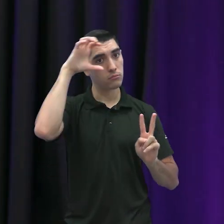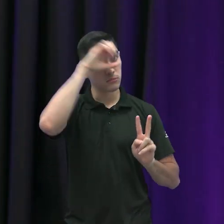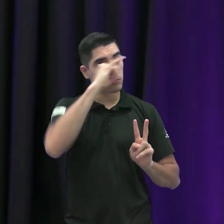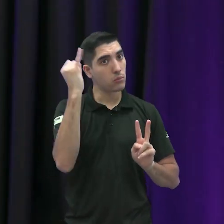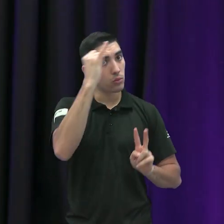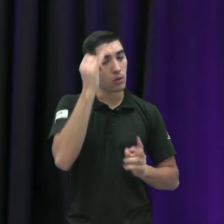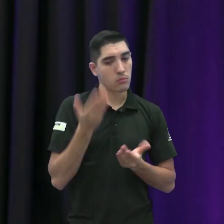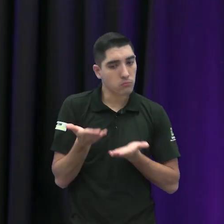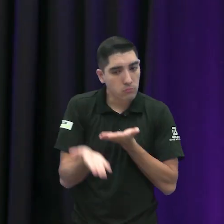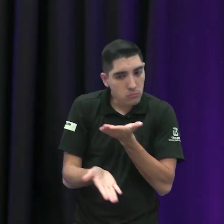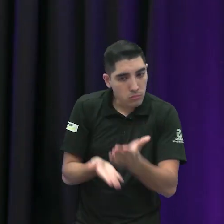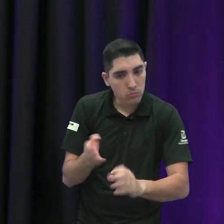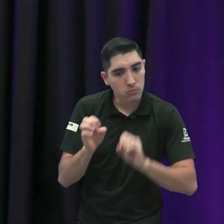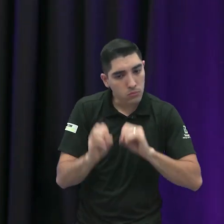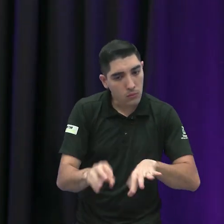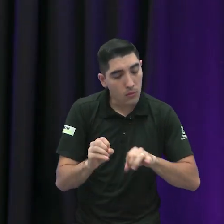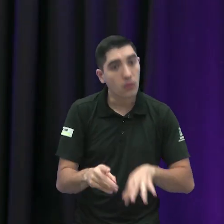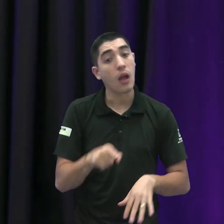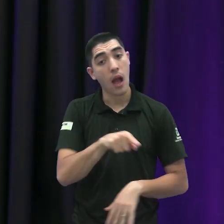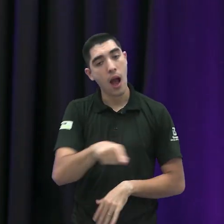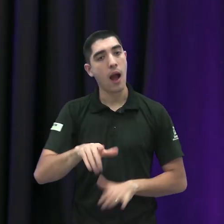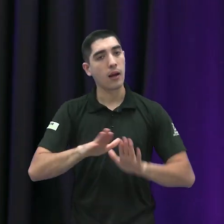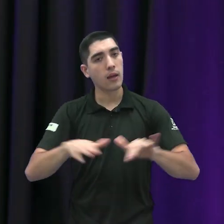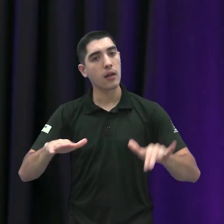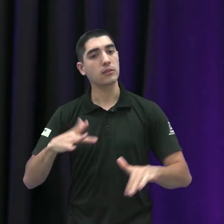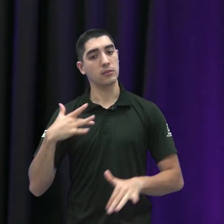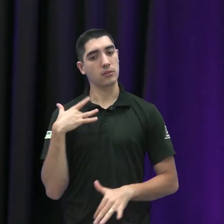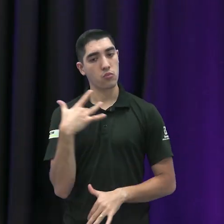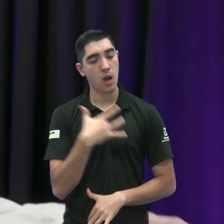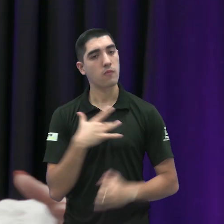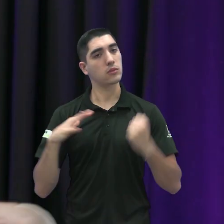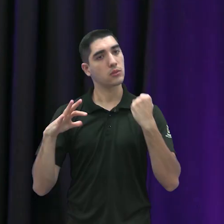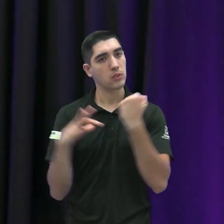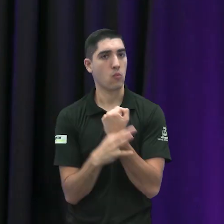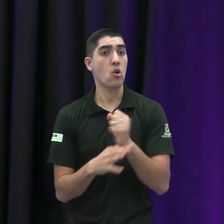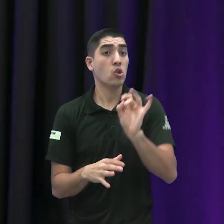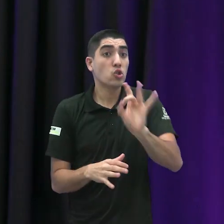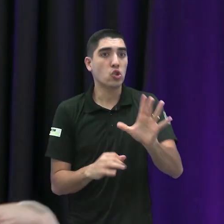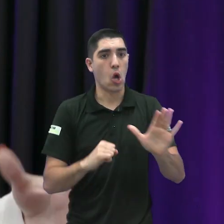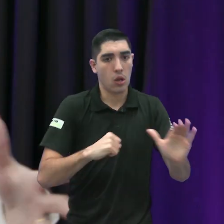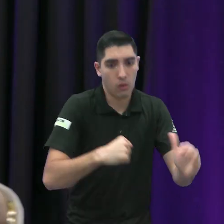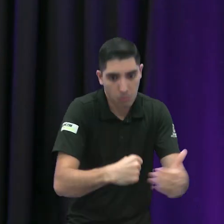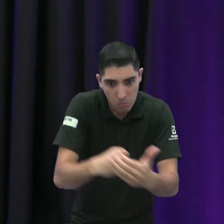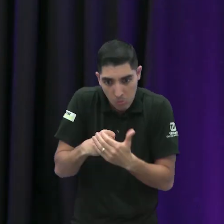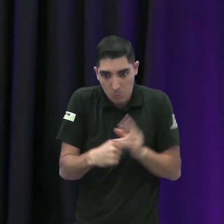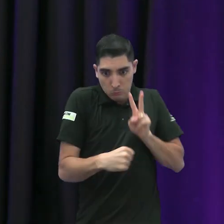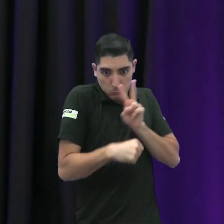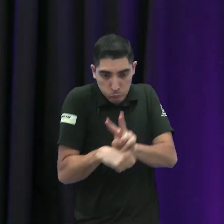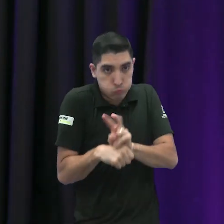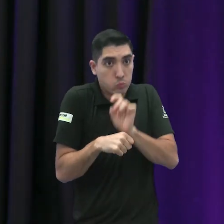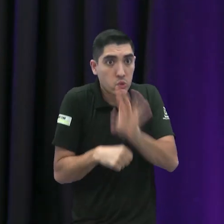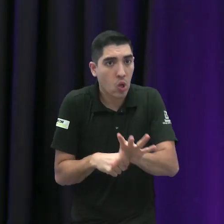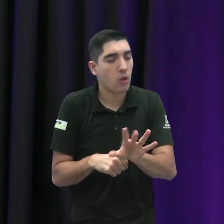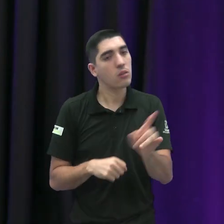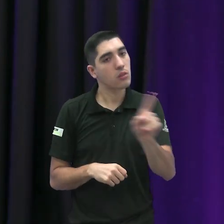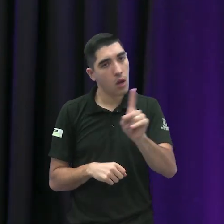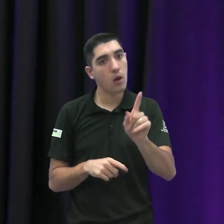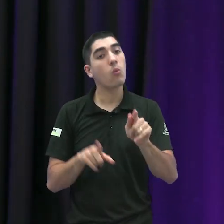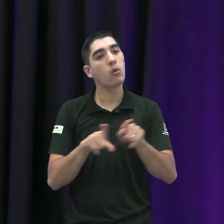educar, mais crianças saudáveis e seguras vão estar aí. Não é só super proteger, só proteger de situações de risco,